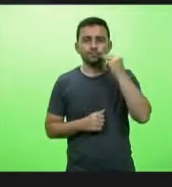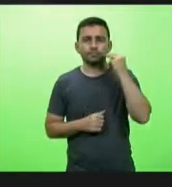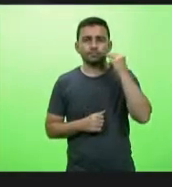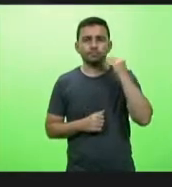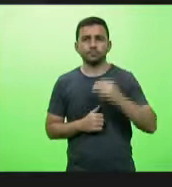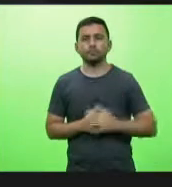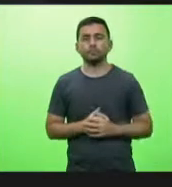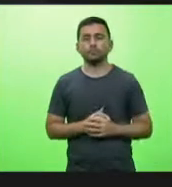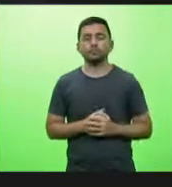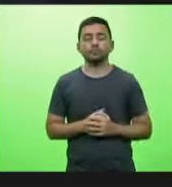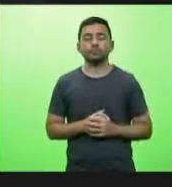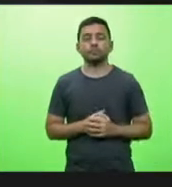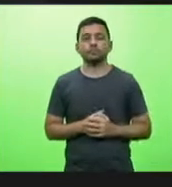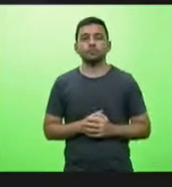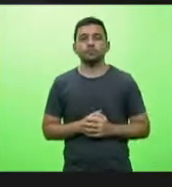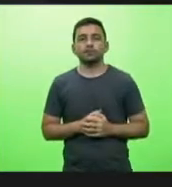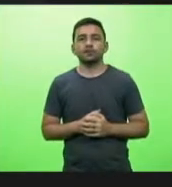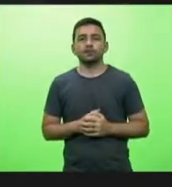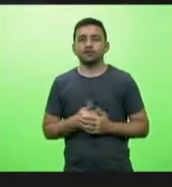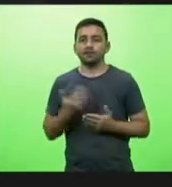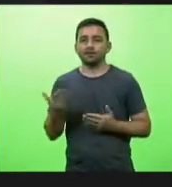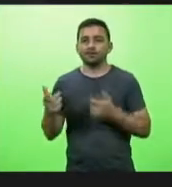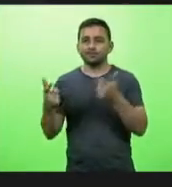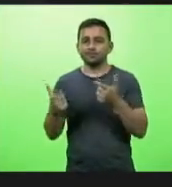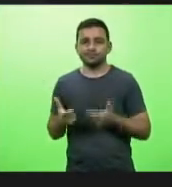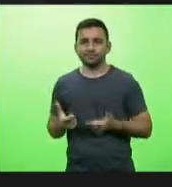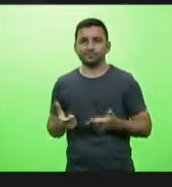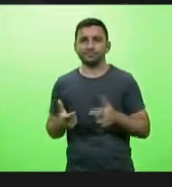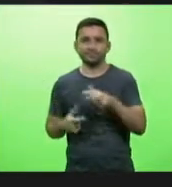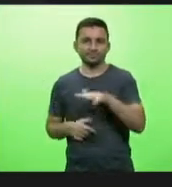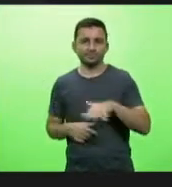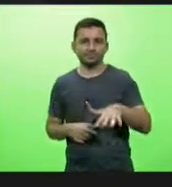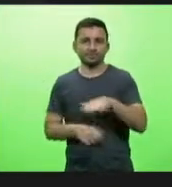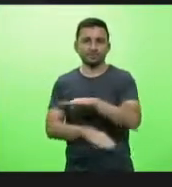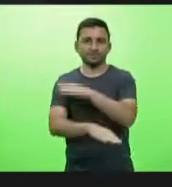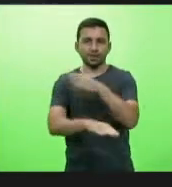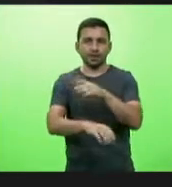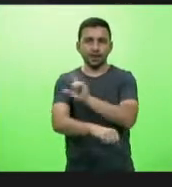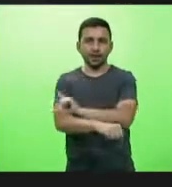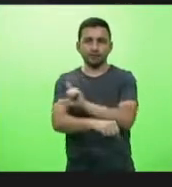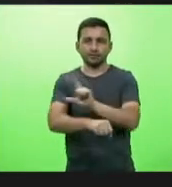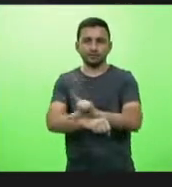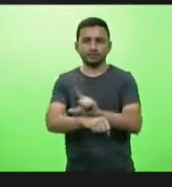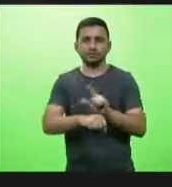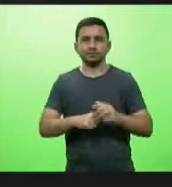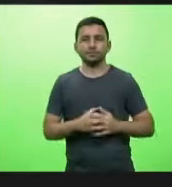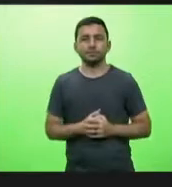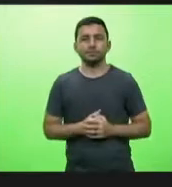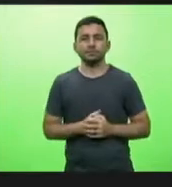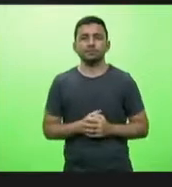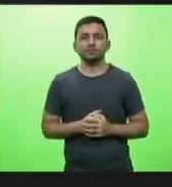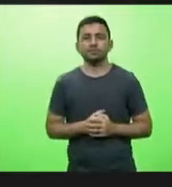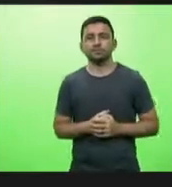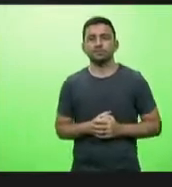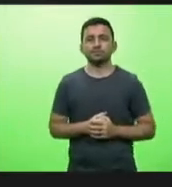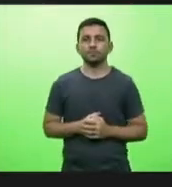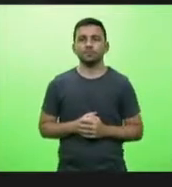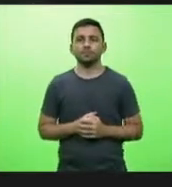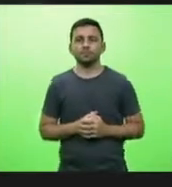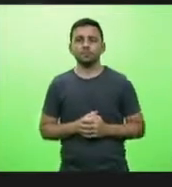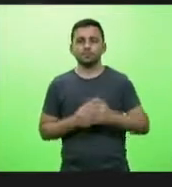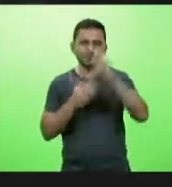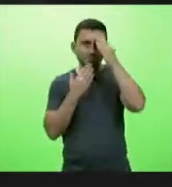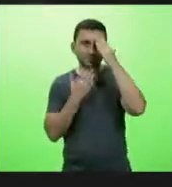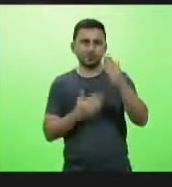Machado, direto da belíssima capital da Serra, cidade de Lages. Muito obrigado, presidente em exercício,